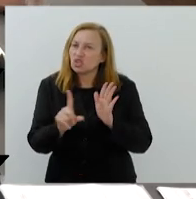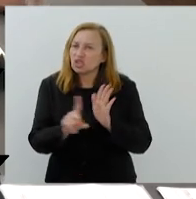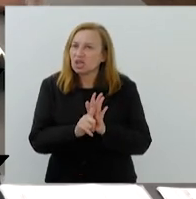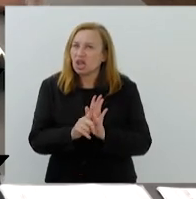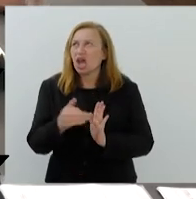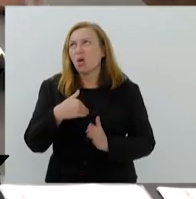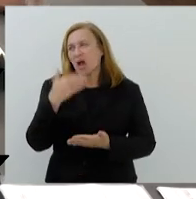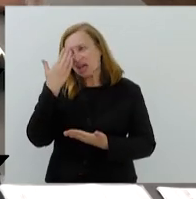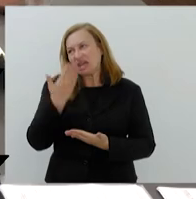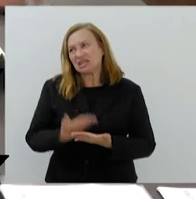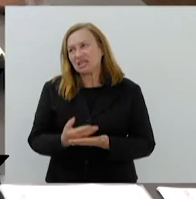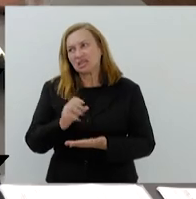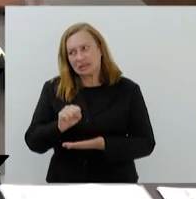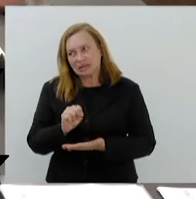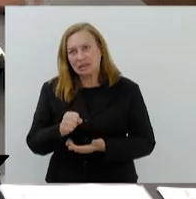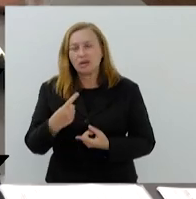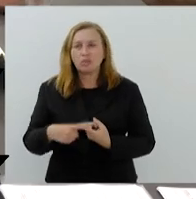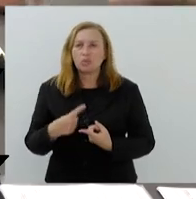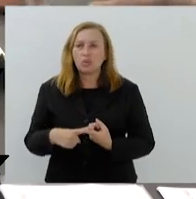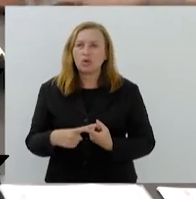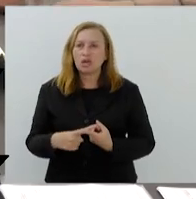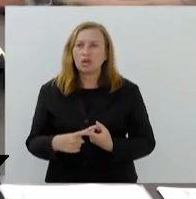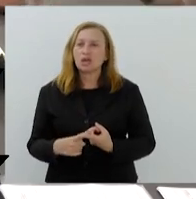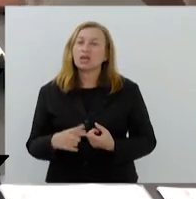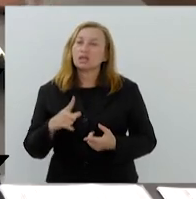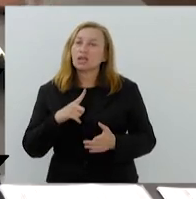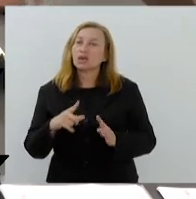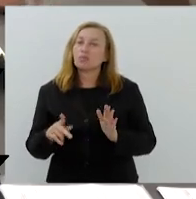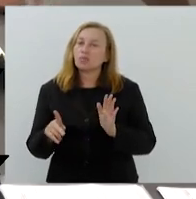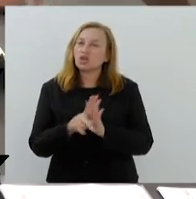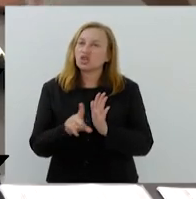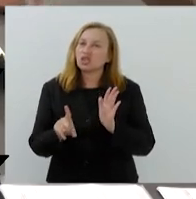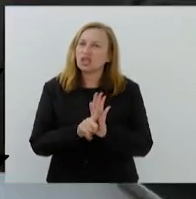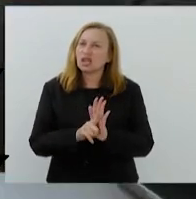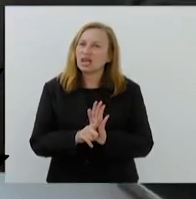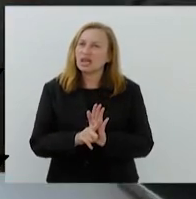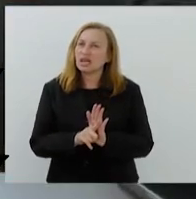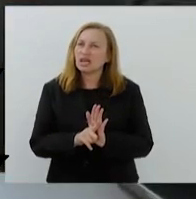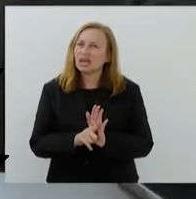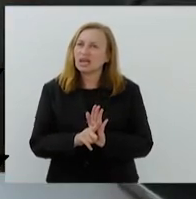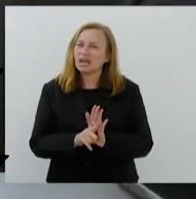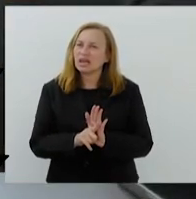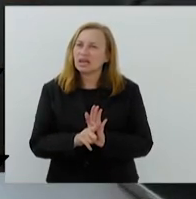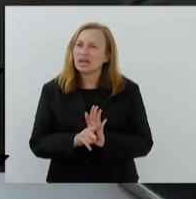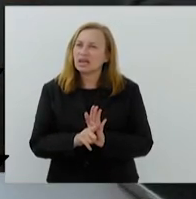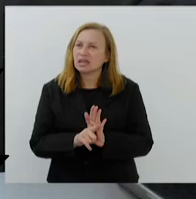creio que sim, porque nós temos aqui, inclusive, aquele projeto de lei do... Aquela lei do...